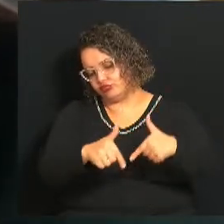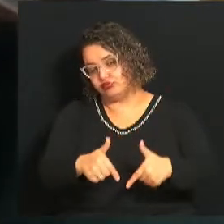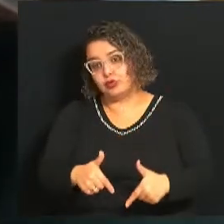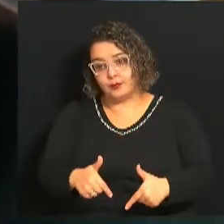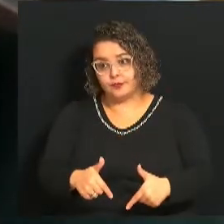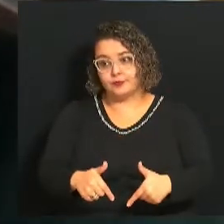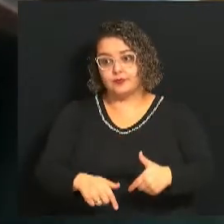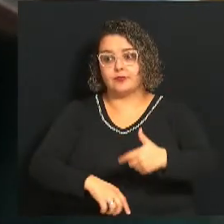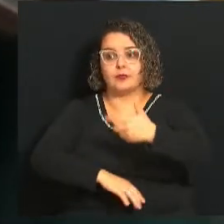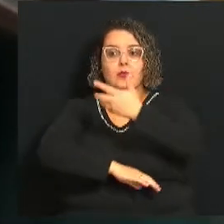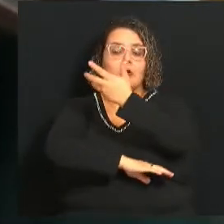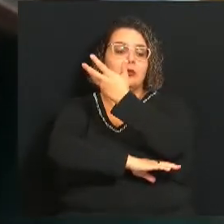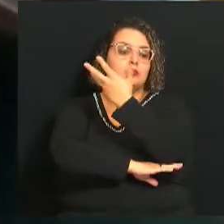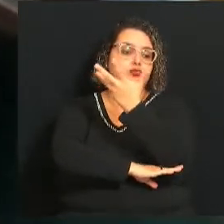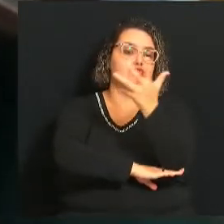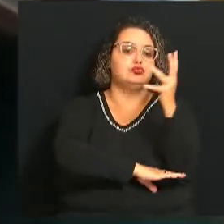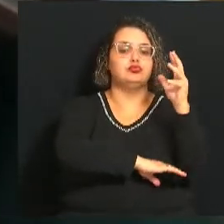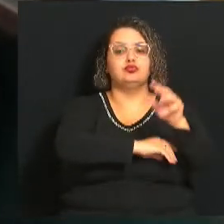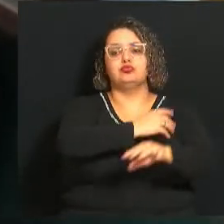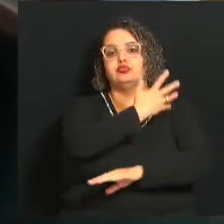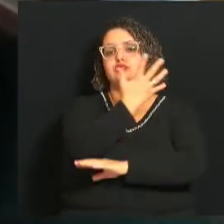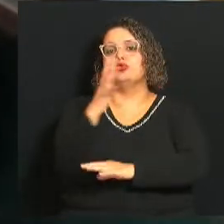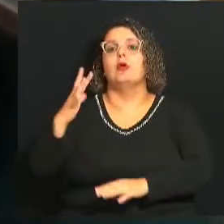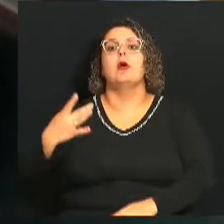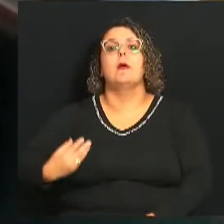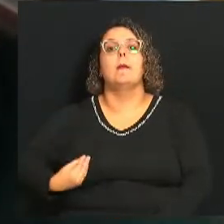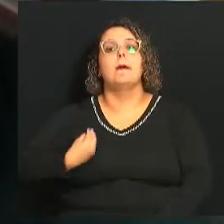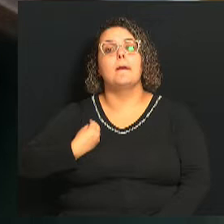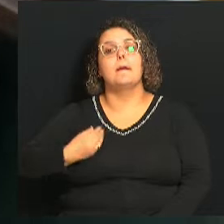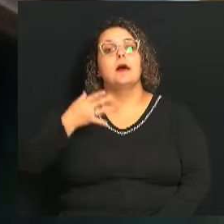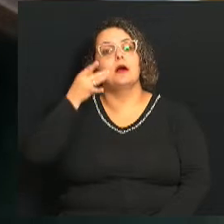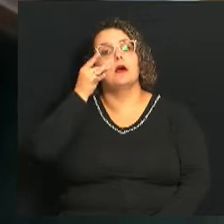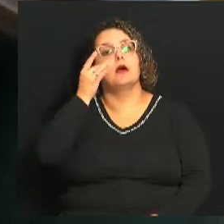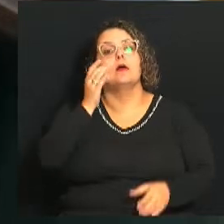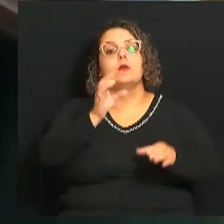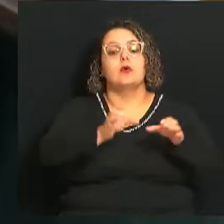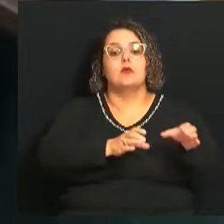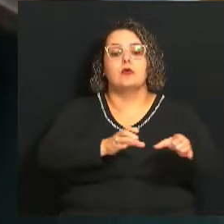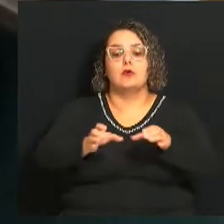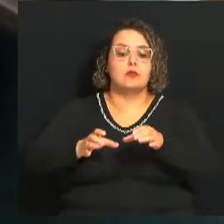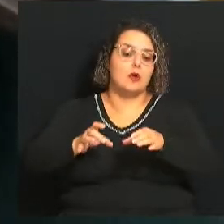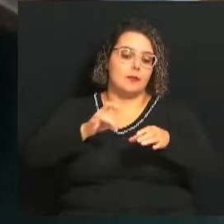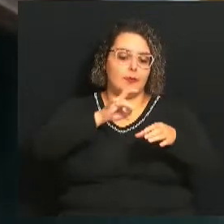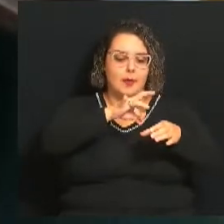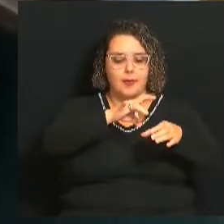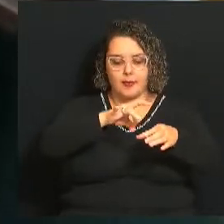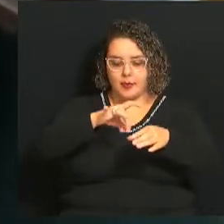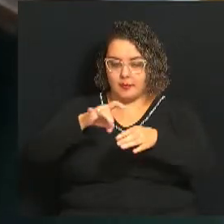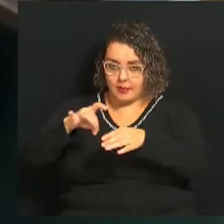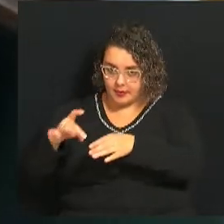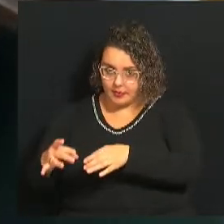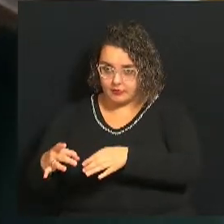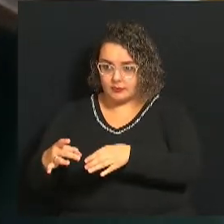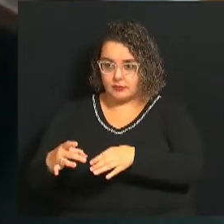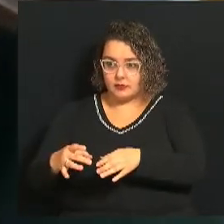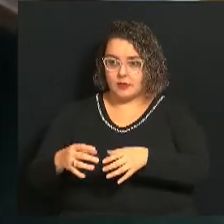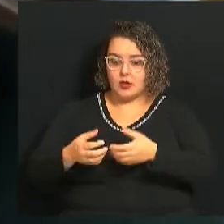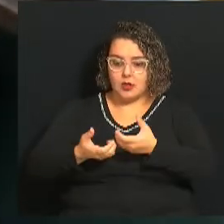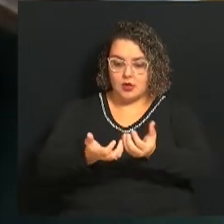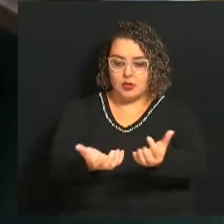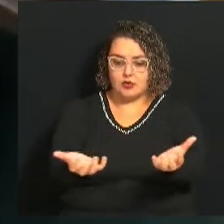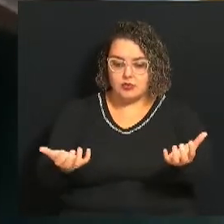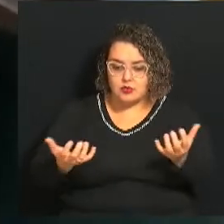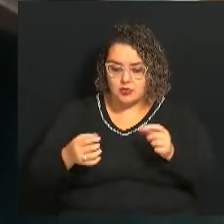Arborizei pessoalmente, porque fui coordenador de arborização e viveiros, fui